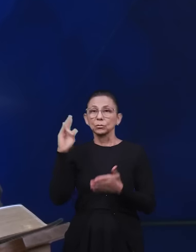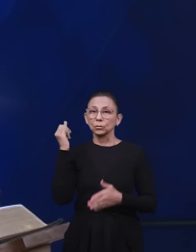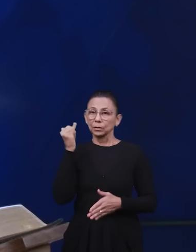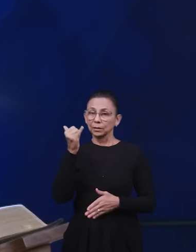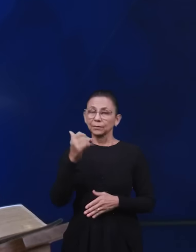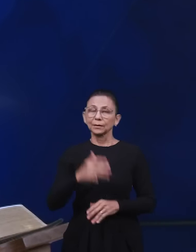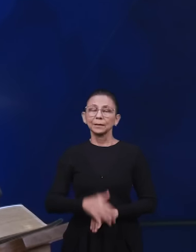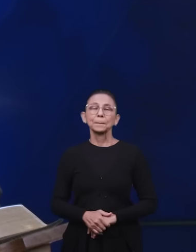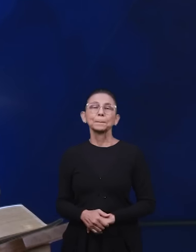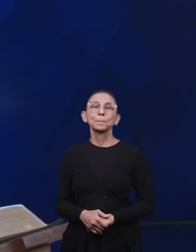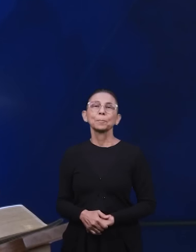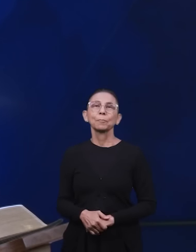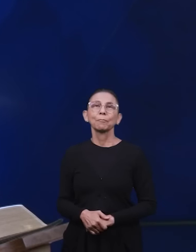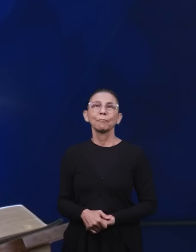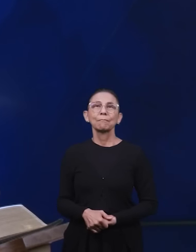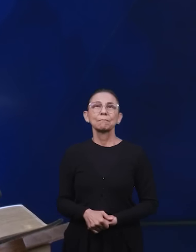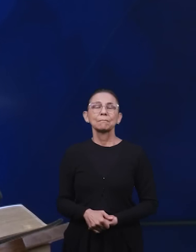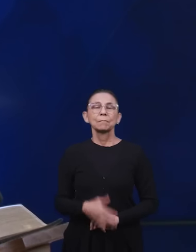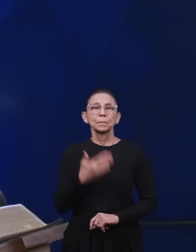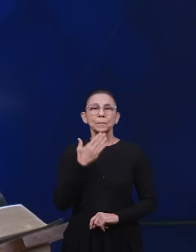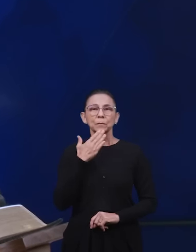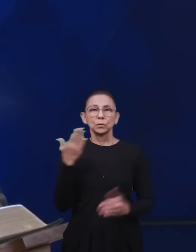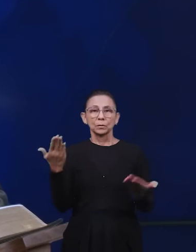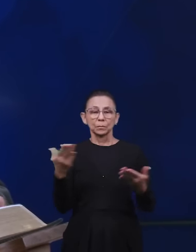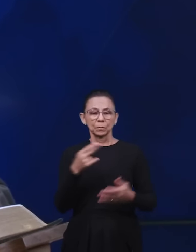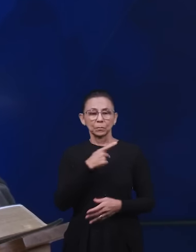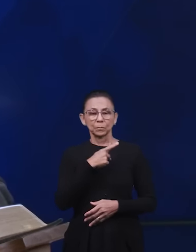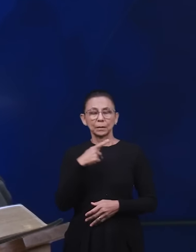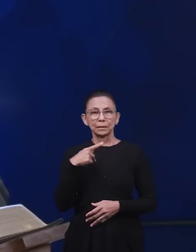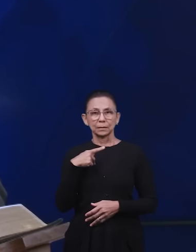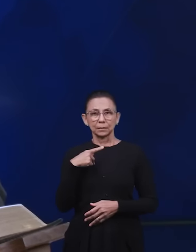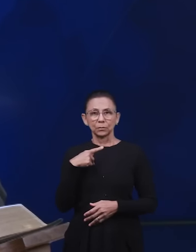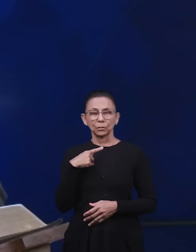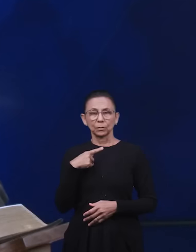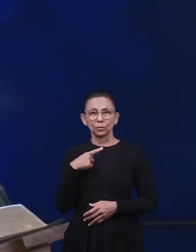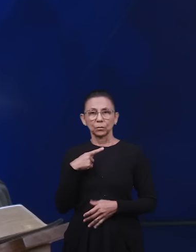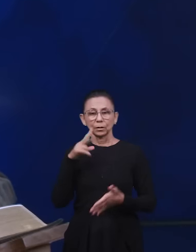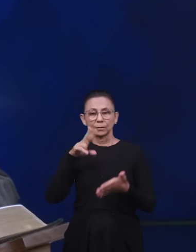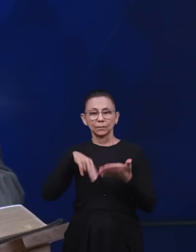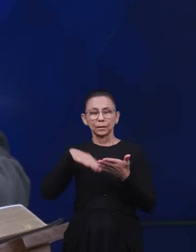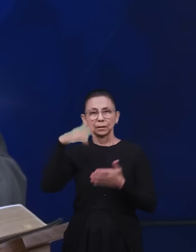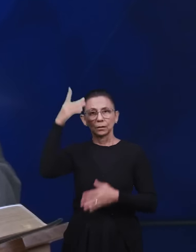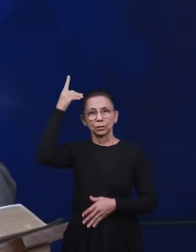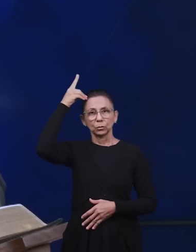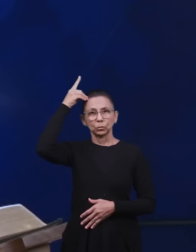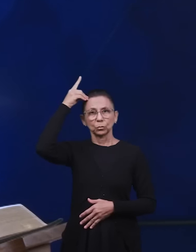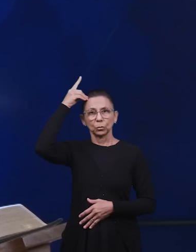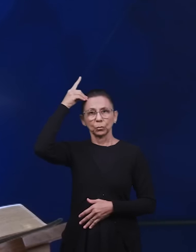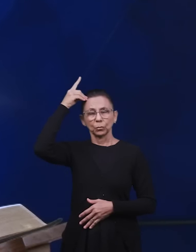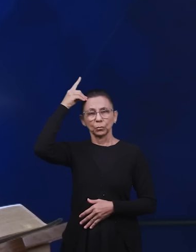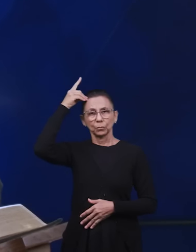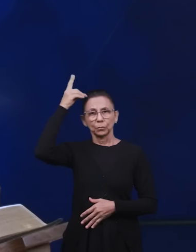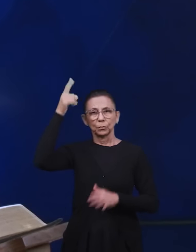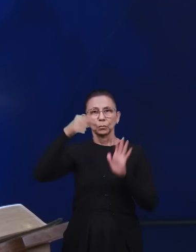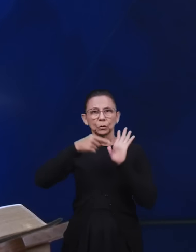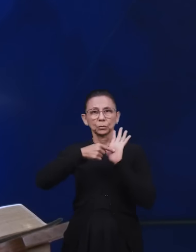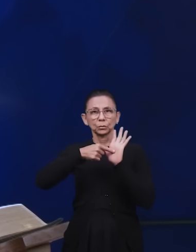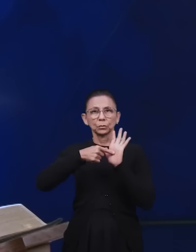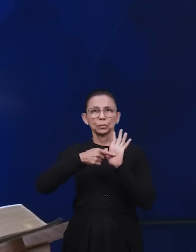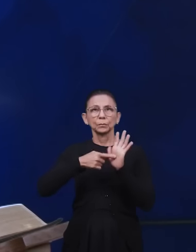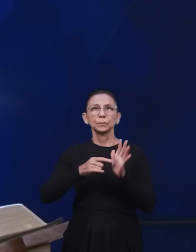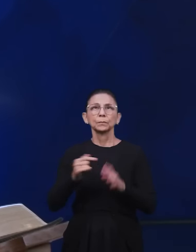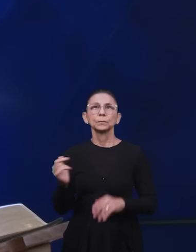conosco ainda nesta noite. Nós vamos pedir para um dos pastores estar lendo um dom espiritual que o Senhor,